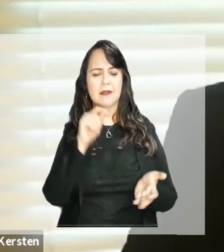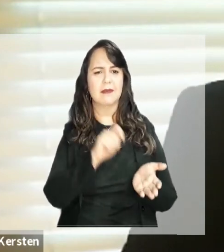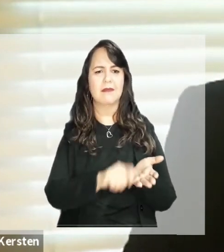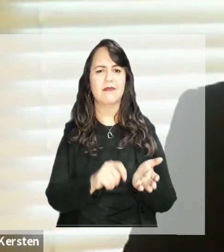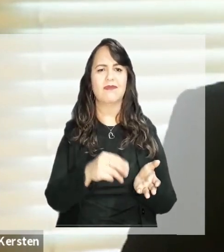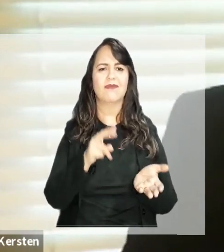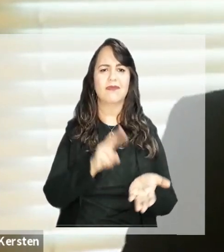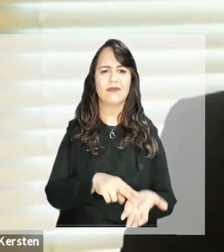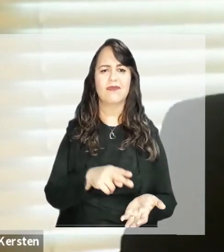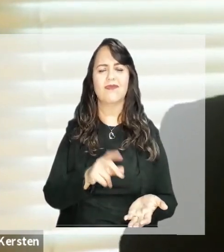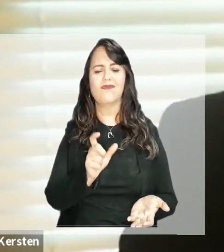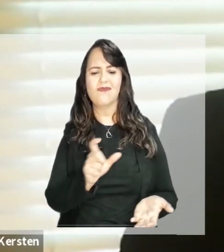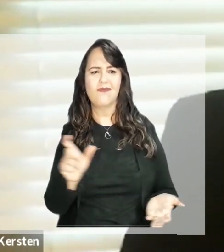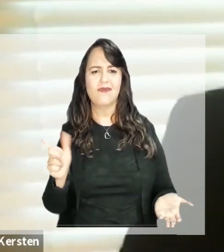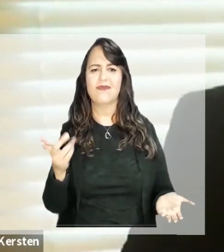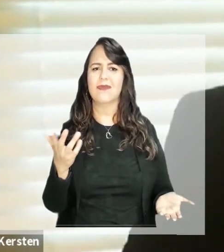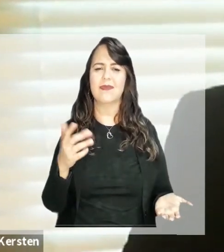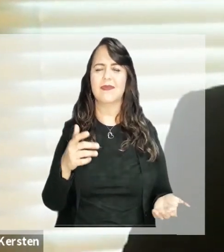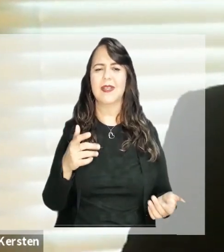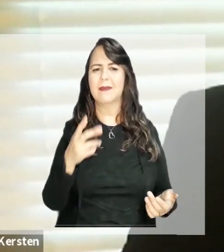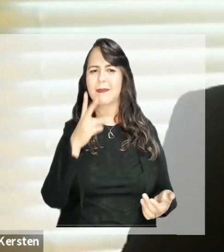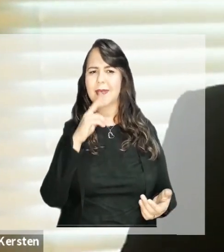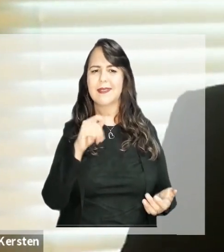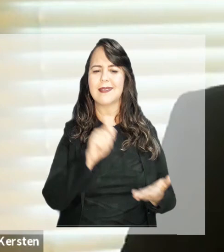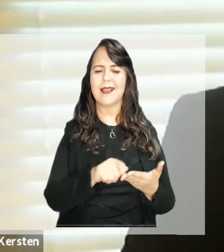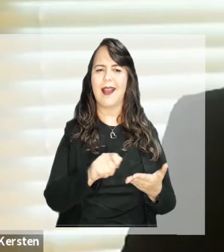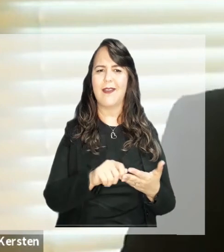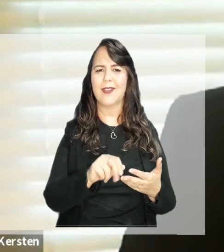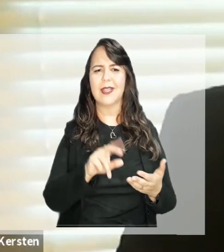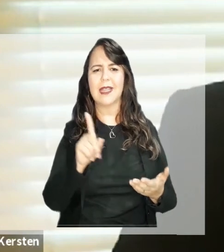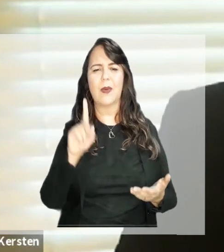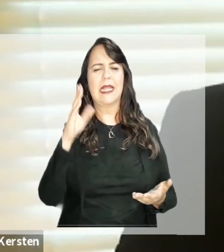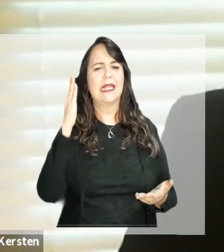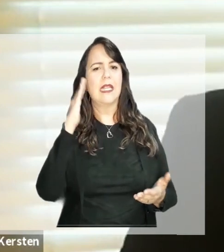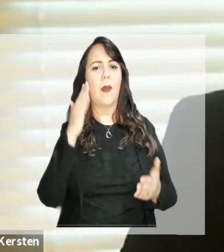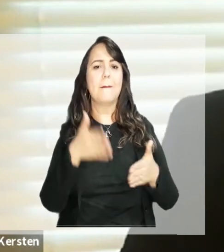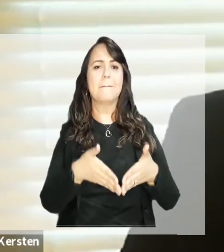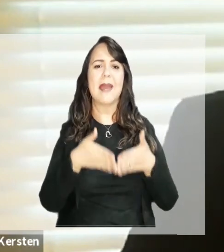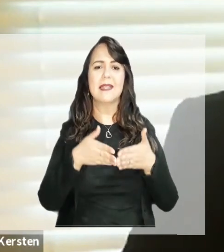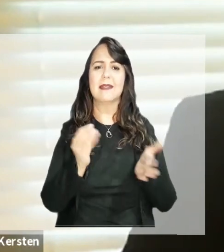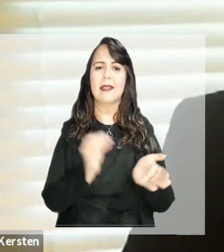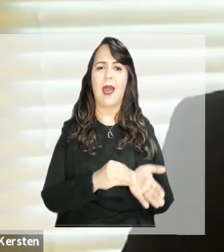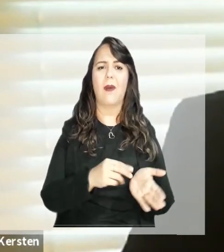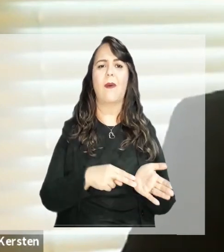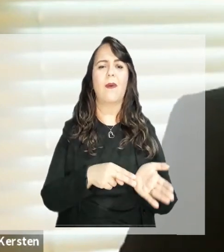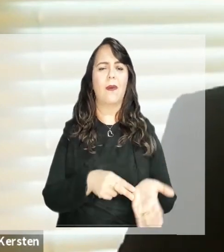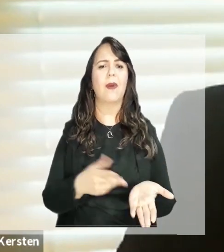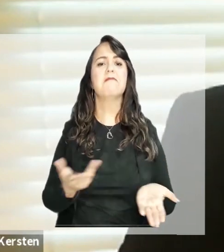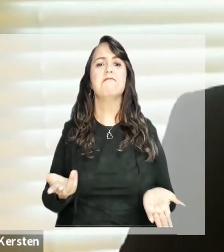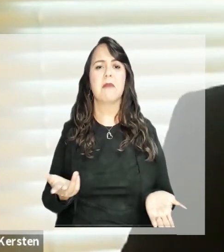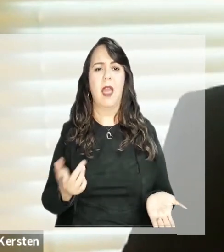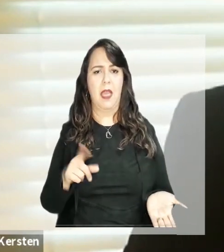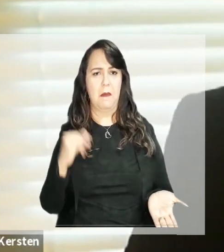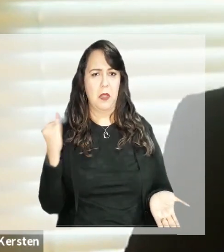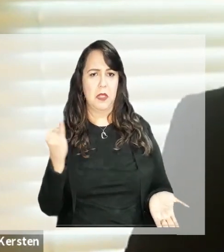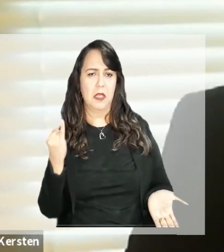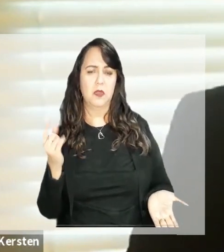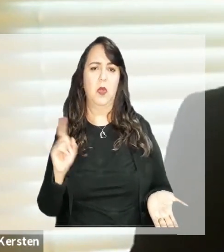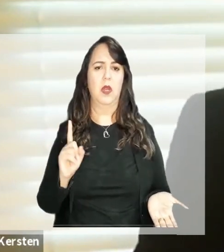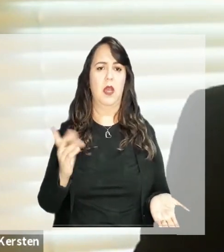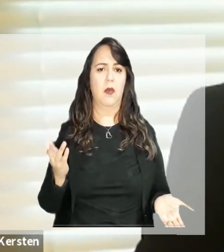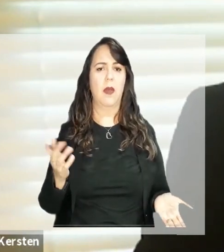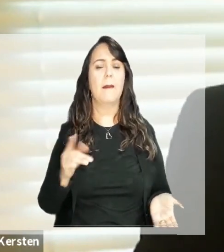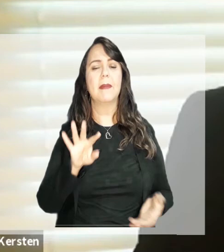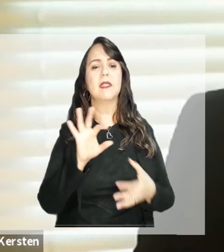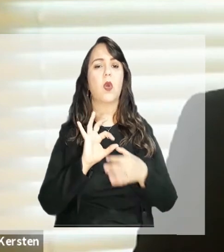com maior precisão a classificação que importa nesse caso. E dentro desse contexto também, uma pergunta